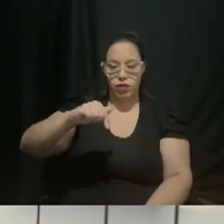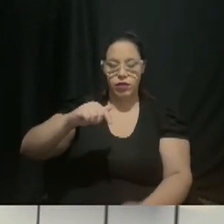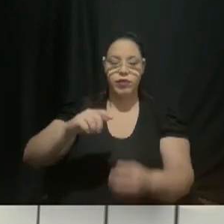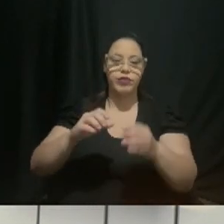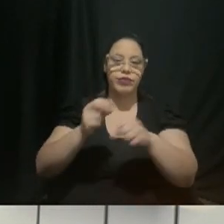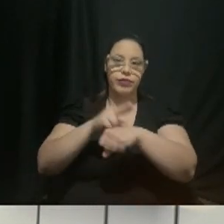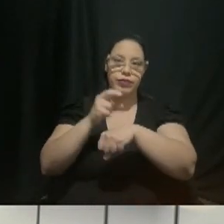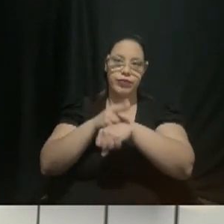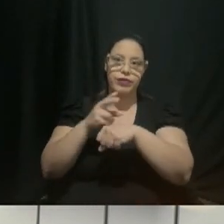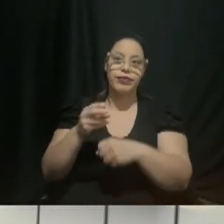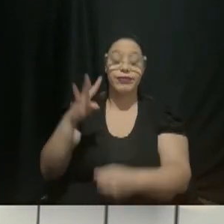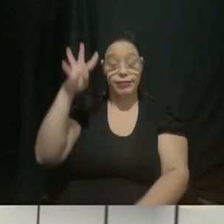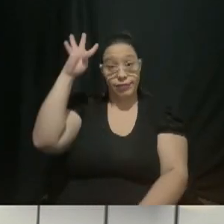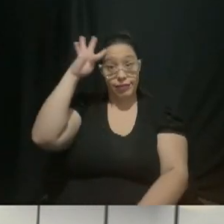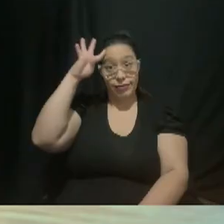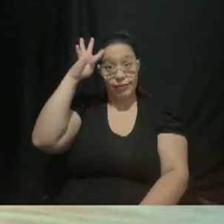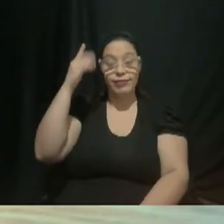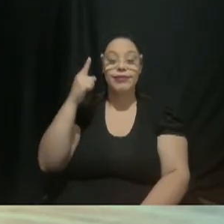quarta-feira.